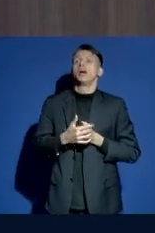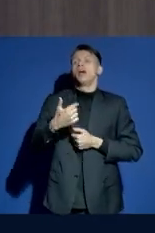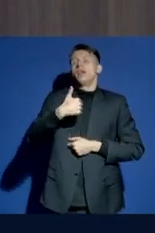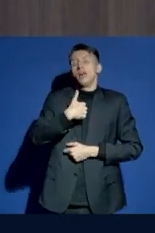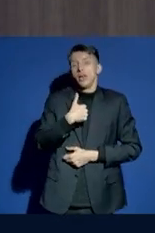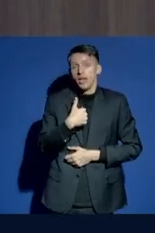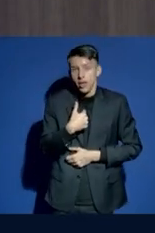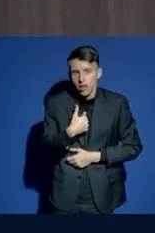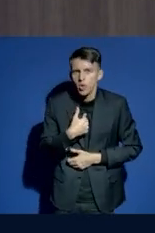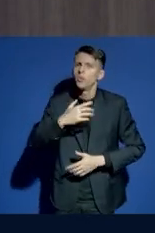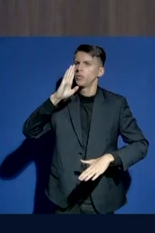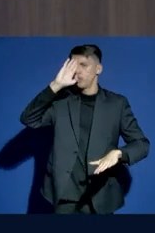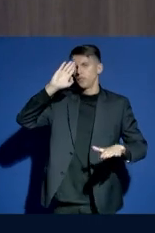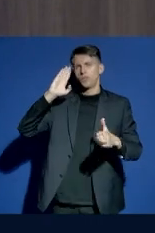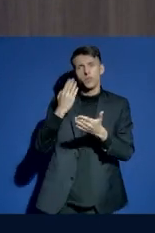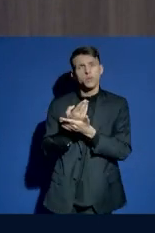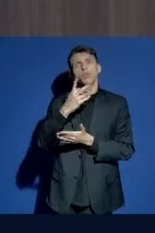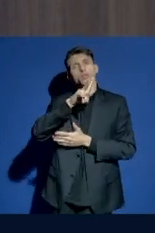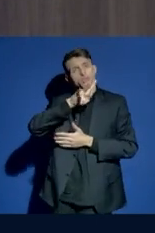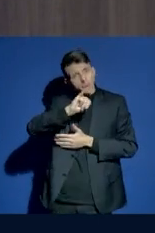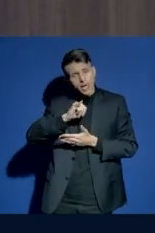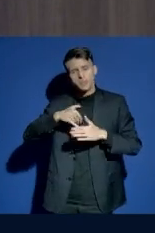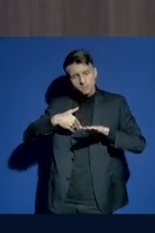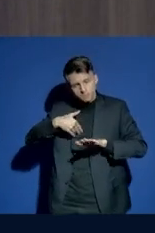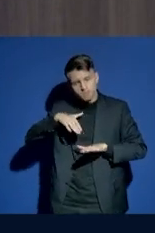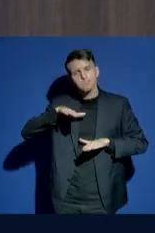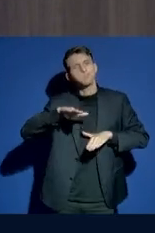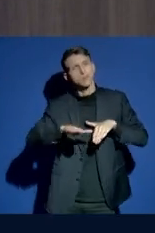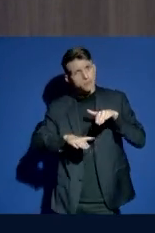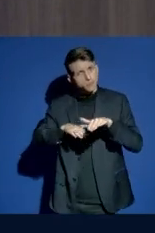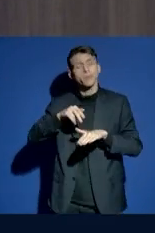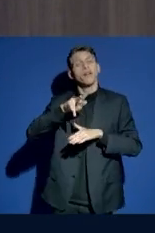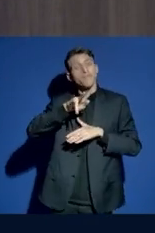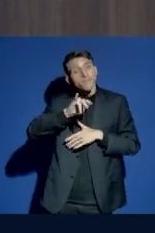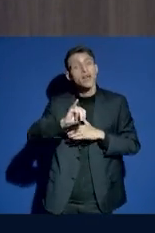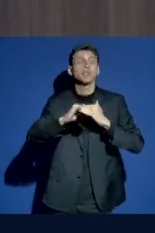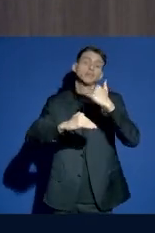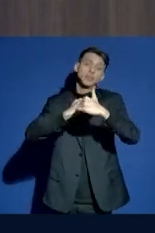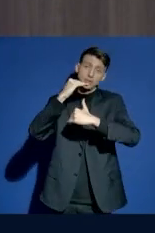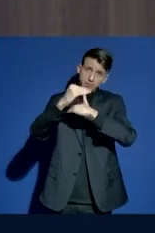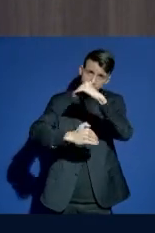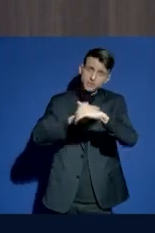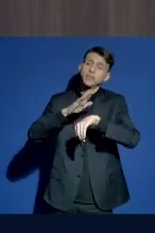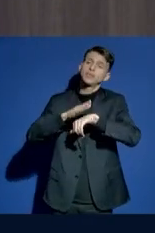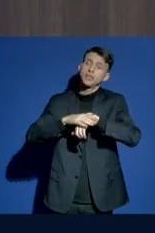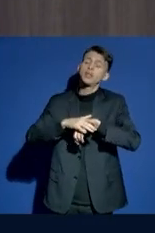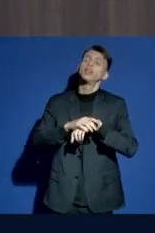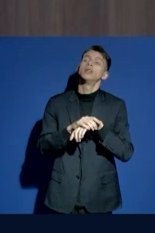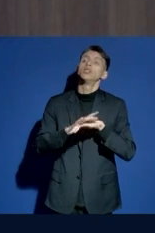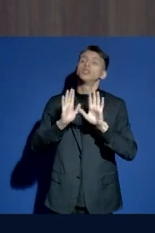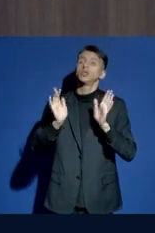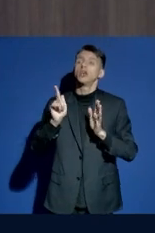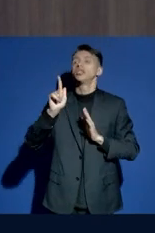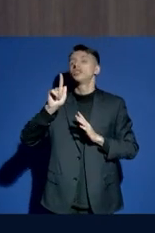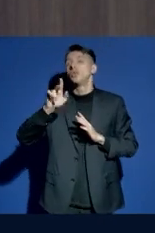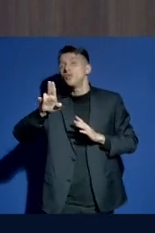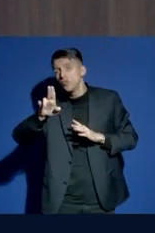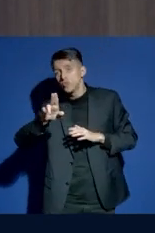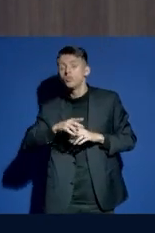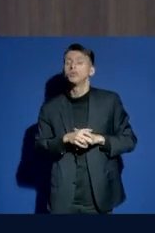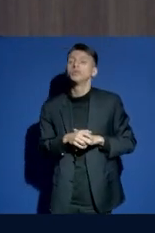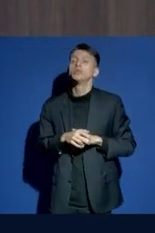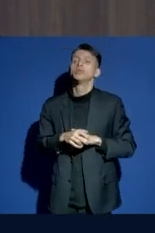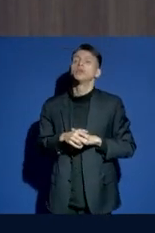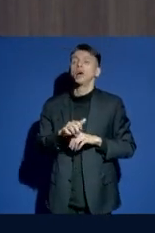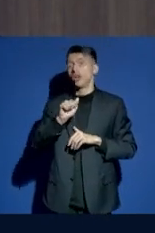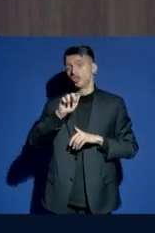extremamente confiante que nós vamos dar um passo fundamental em breve que é o parecer também da que agora da G1 que